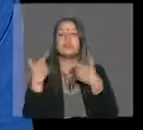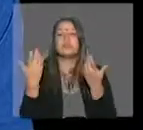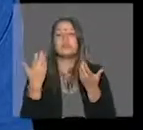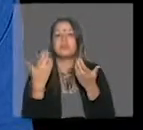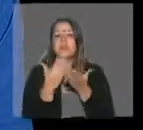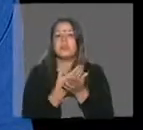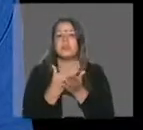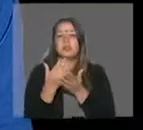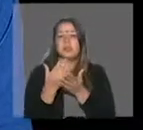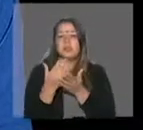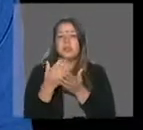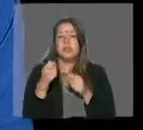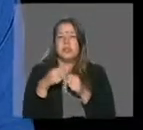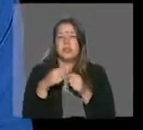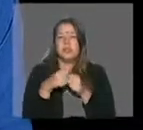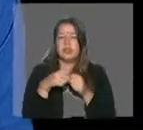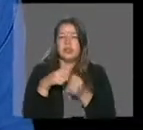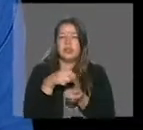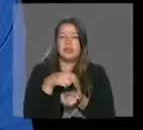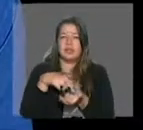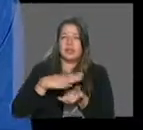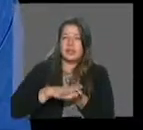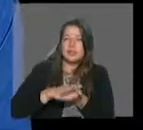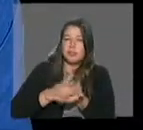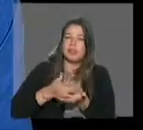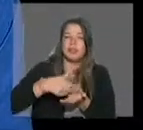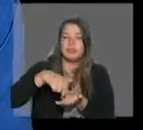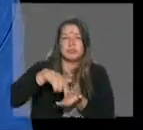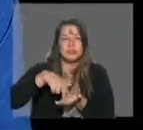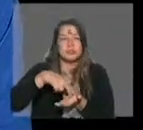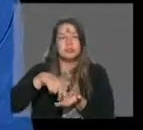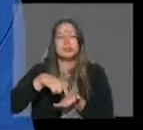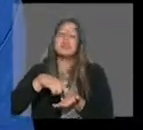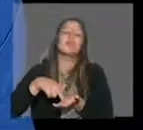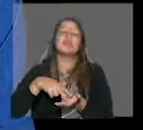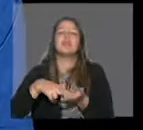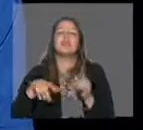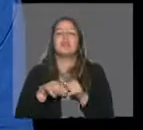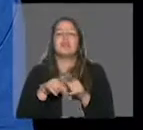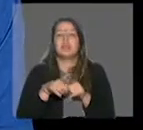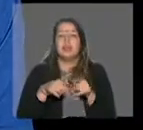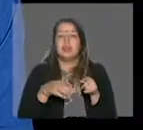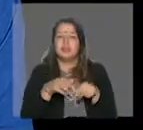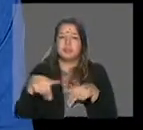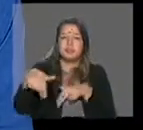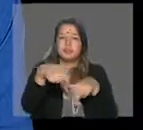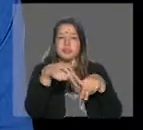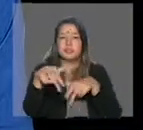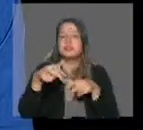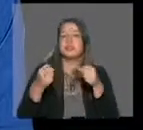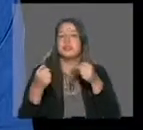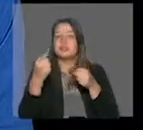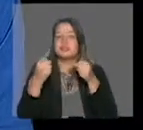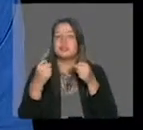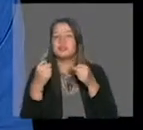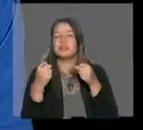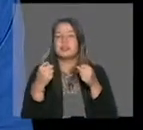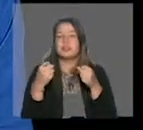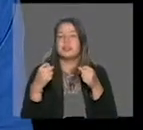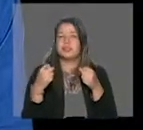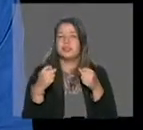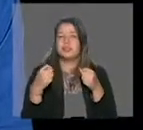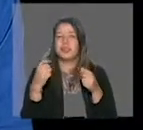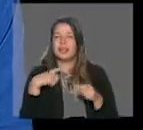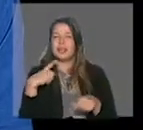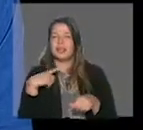De repente ele começou a fazer os trejeitos, começou a sambar, começou a vir driblando os carros e fazendo todo um